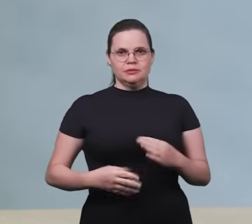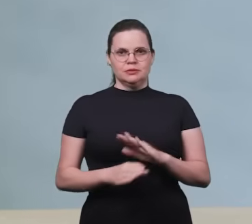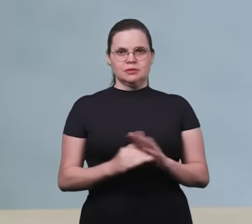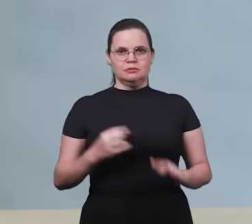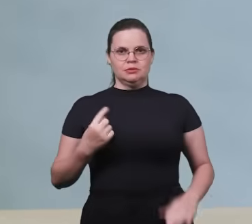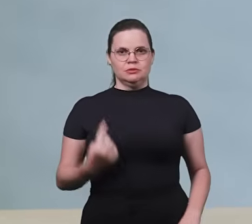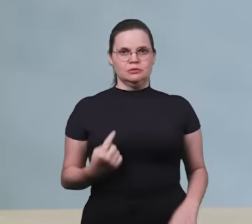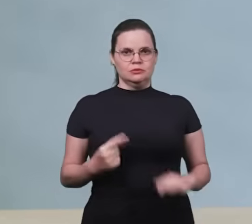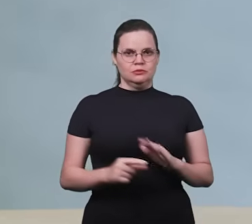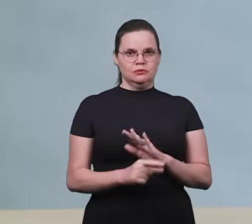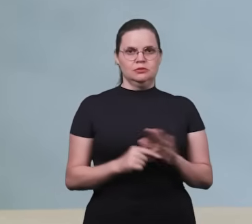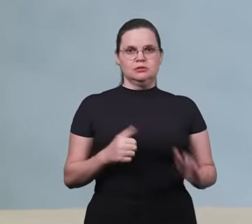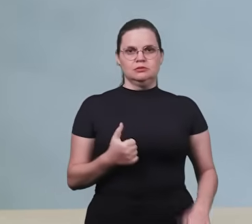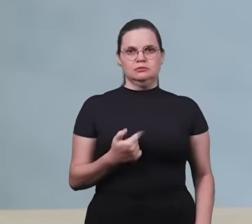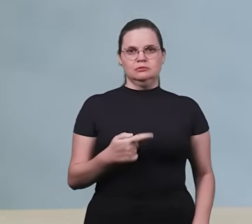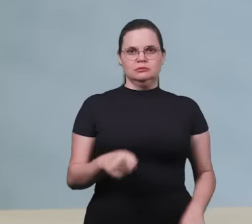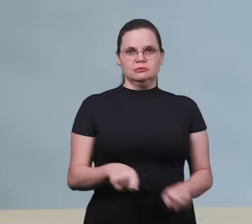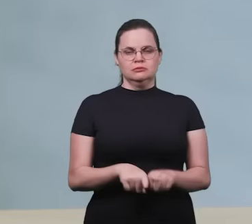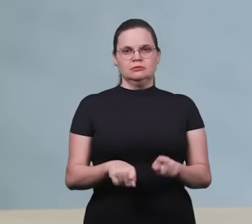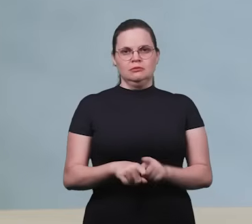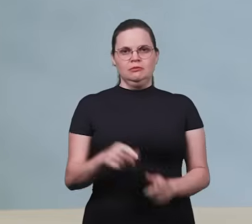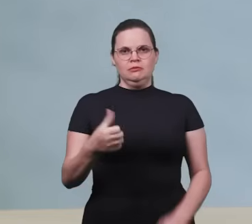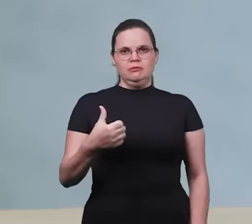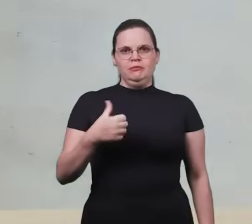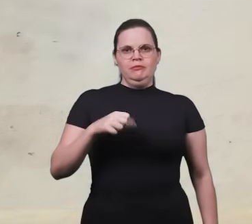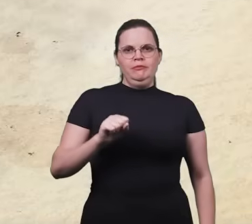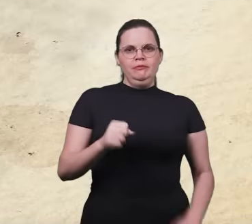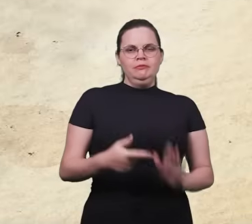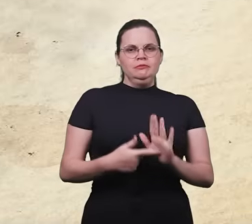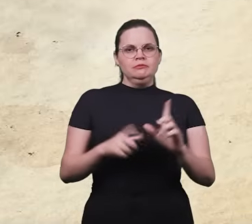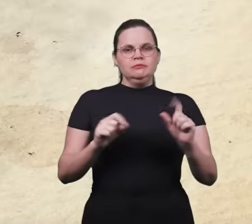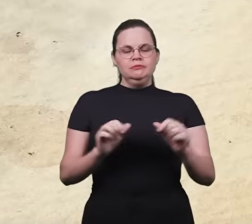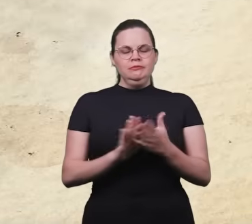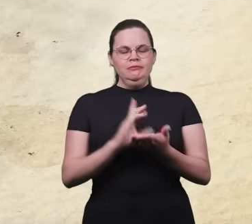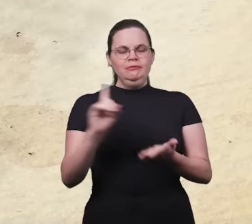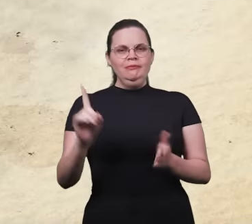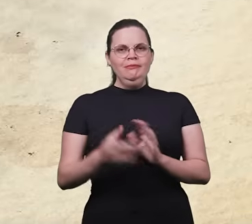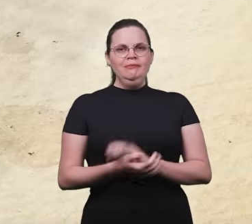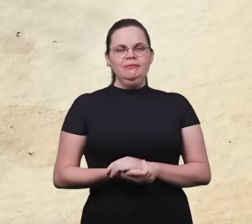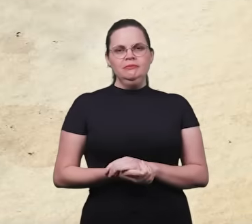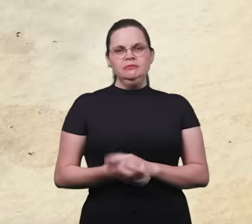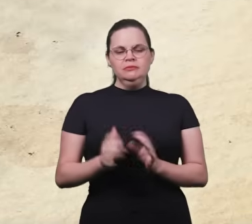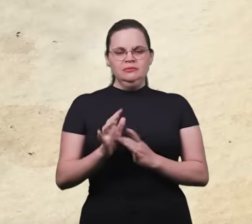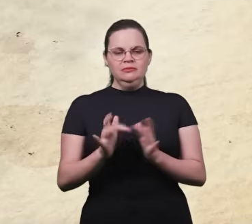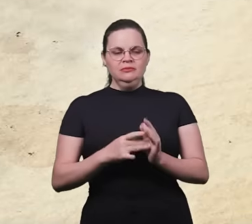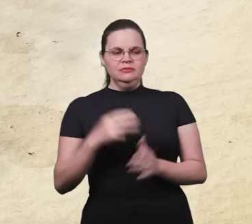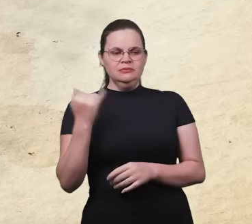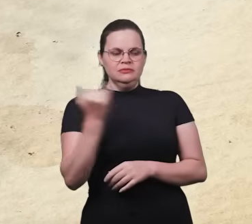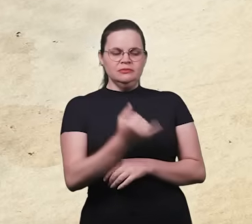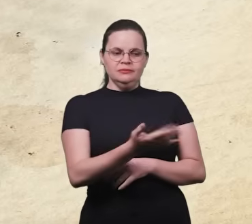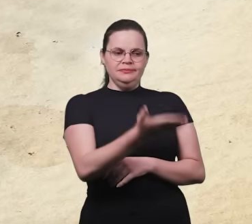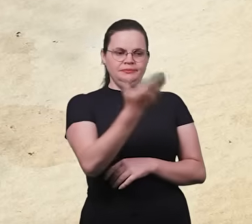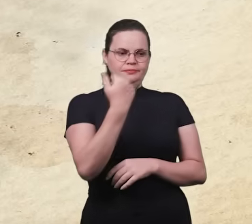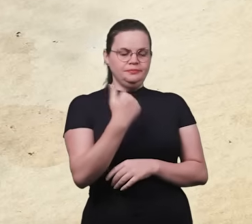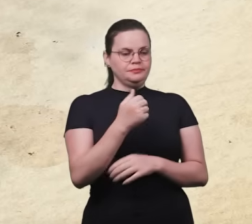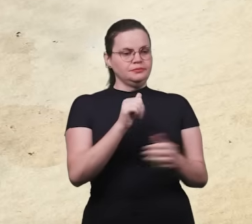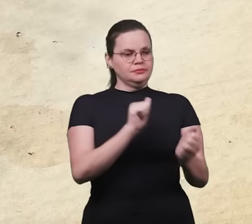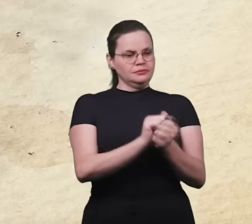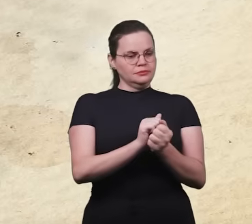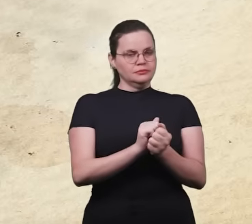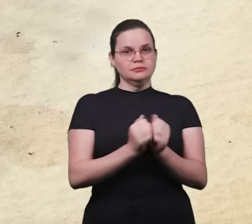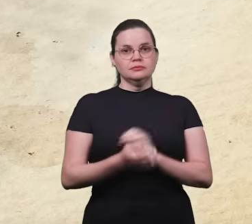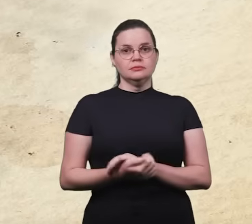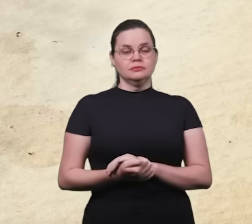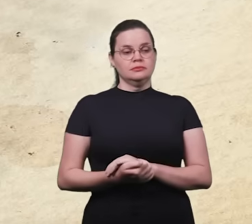capítulo 1, verso 17, o verso 18, que a palavra de Deus nos diz assim: E disse-lhe Jesus: Vindo